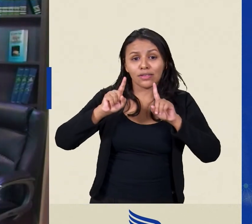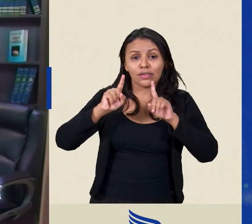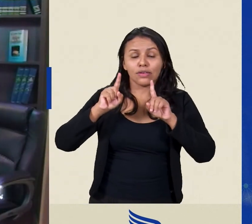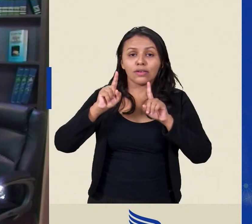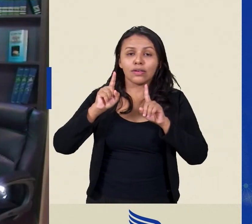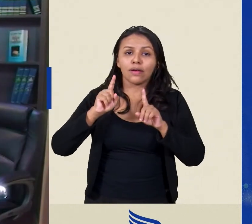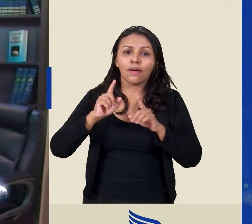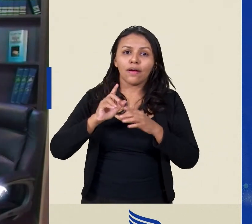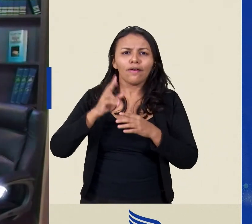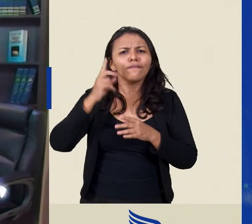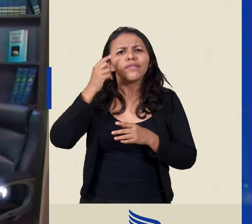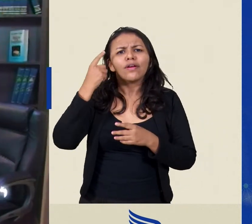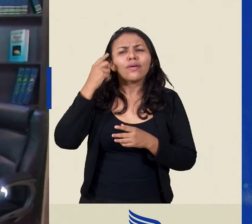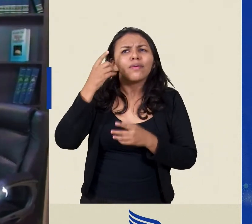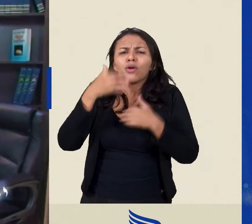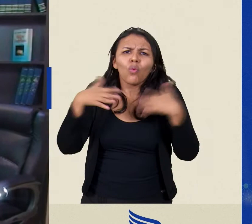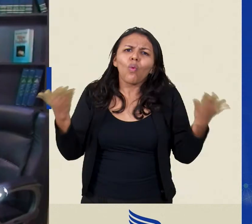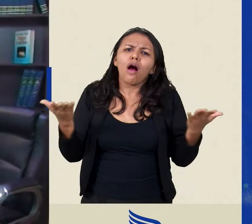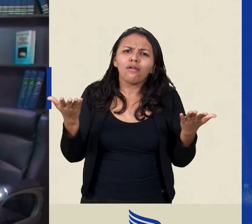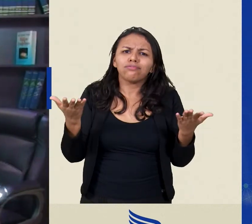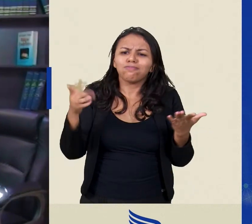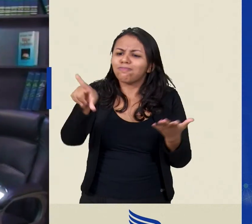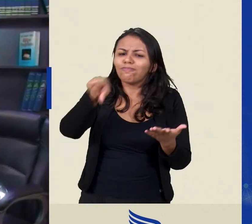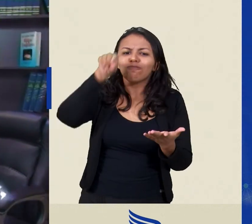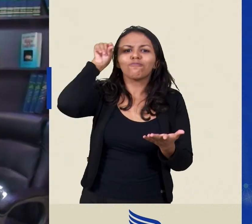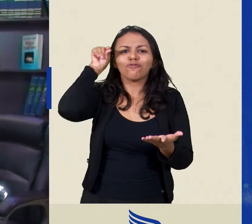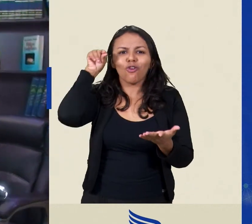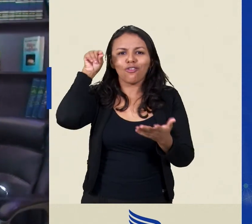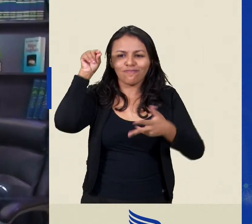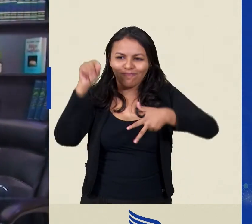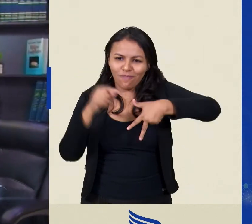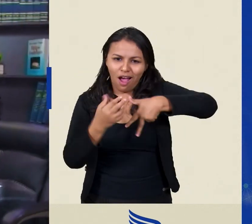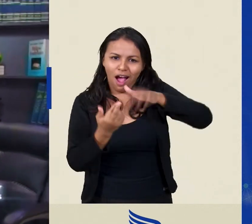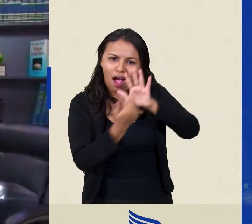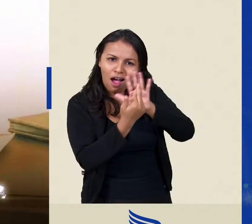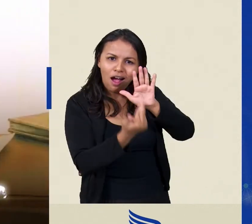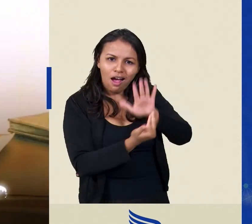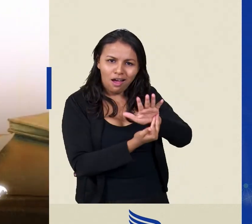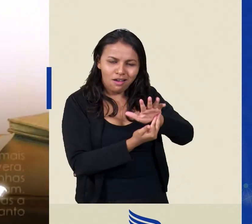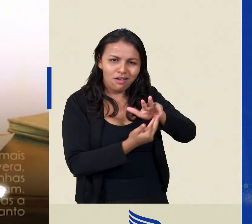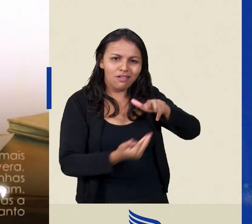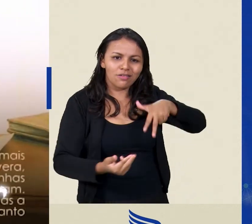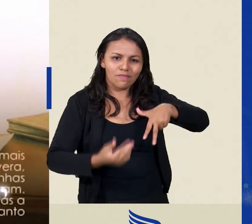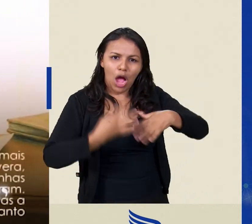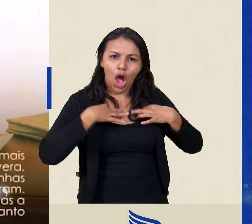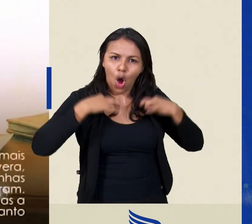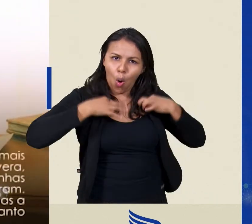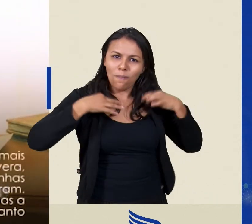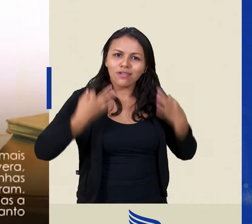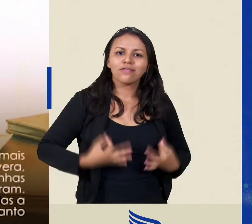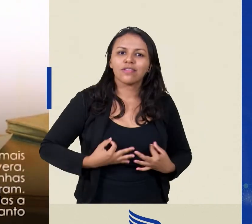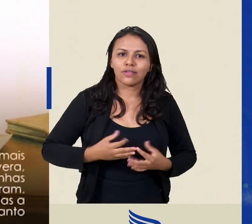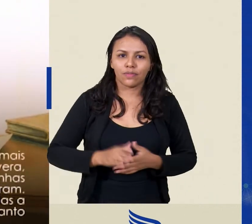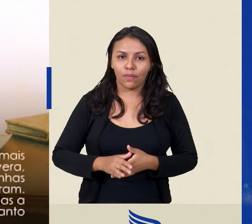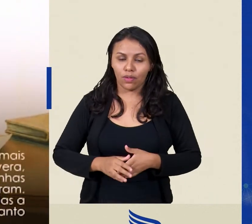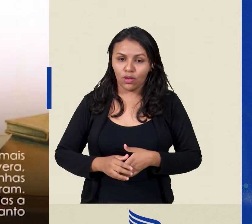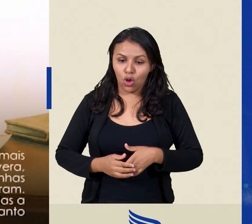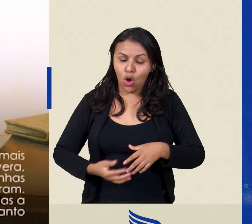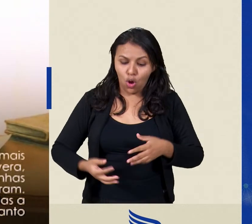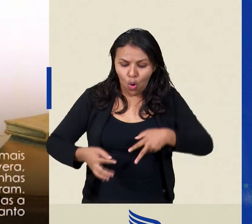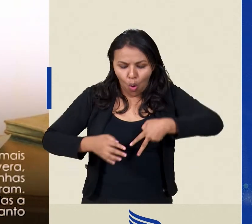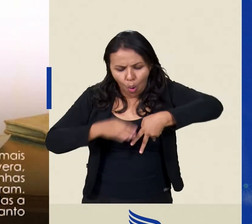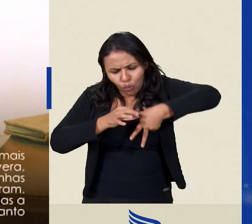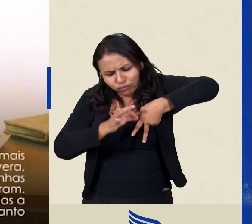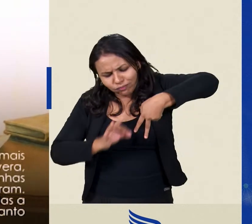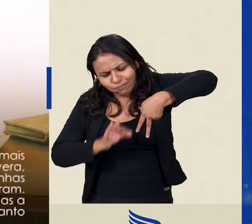Consideremos como foi definida a norma do vestuário. Trajo vestido do comprimento mais apropriado